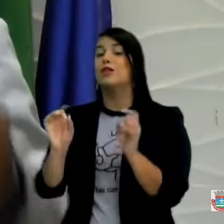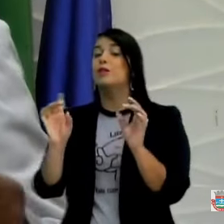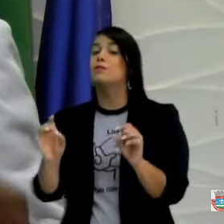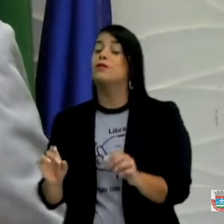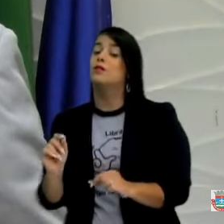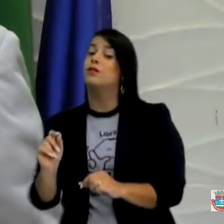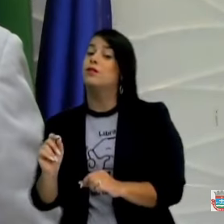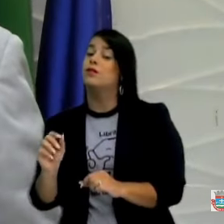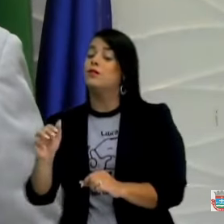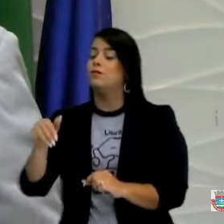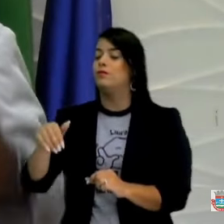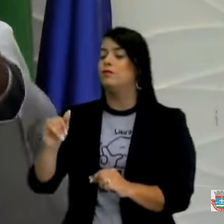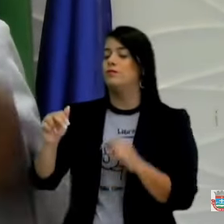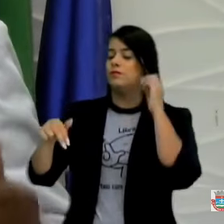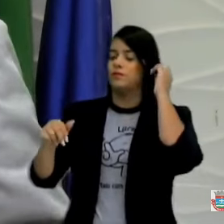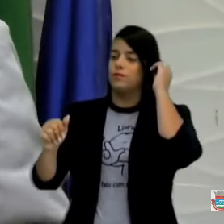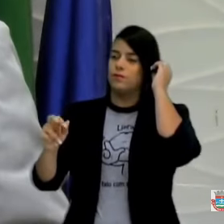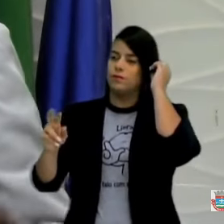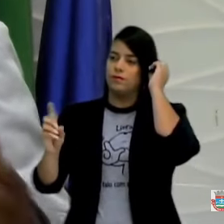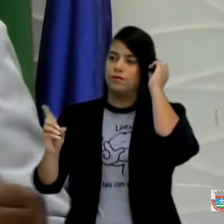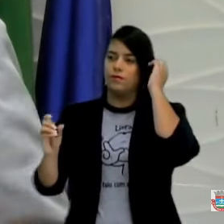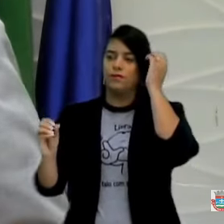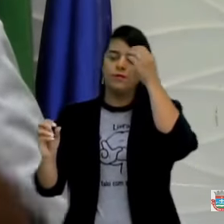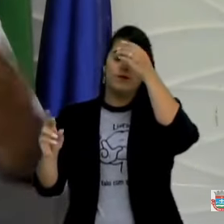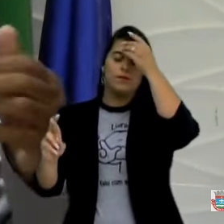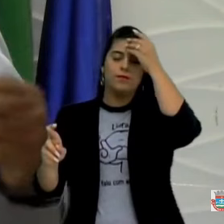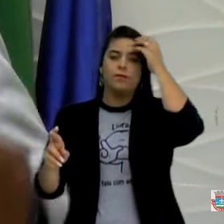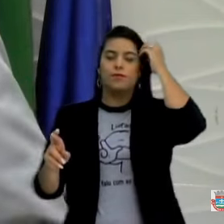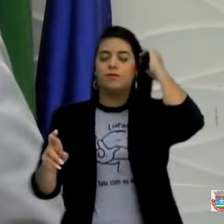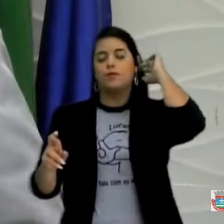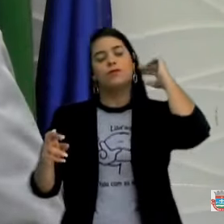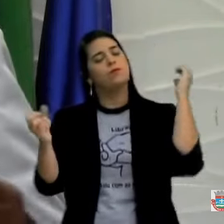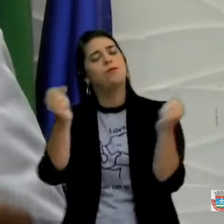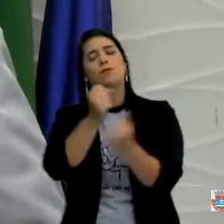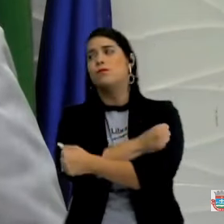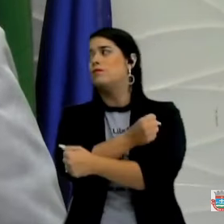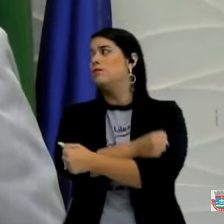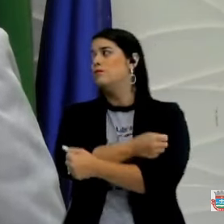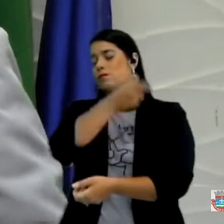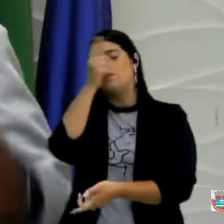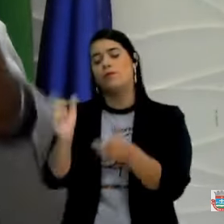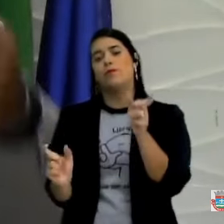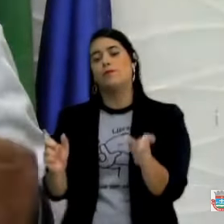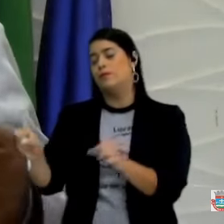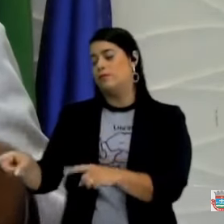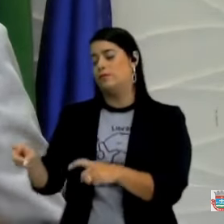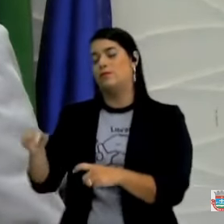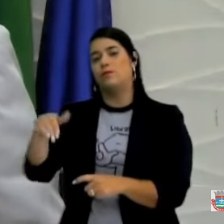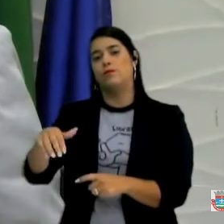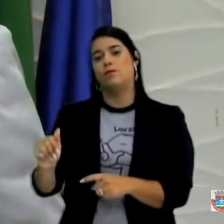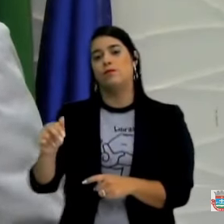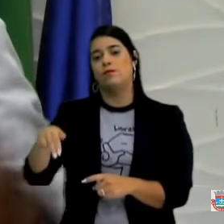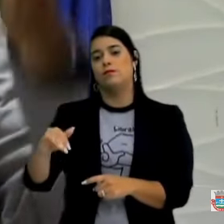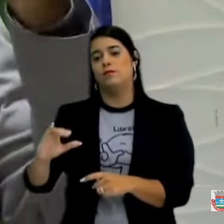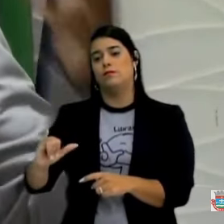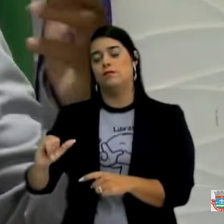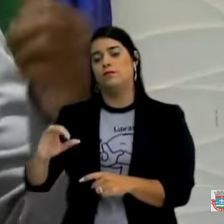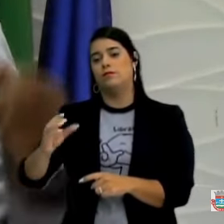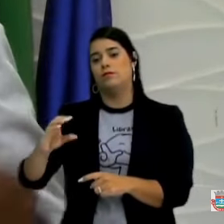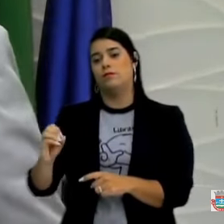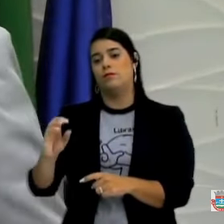pal minador quero mandar um forte abraço para aquele pessoal lá da Maniçoba sítio Furna